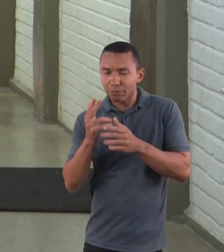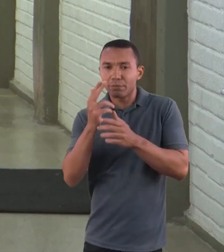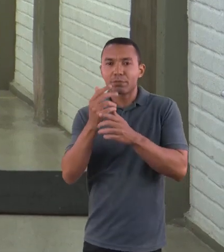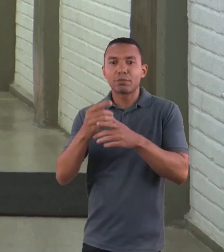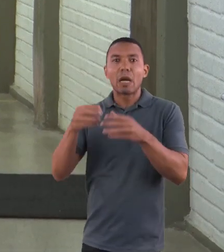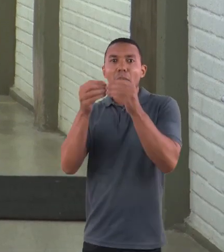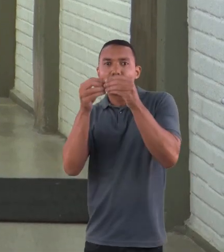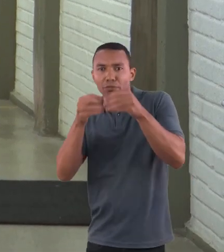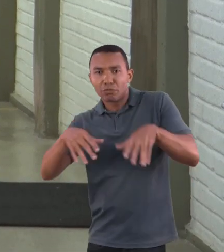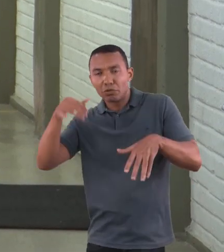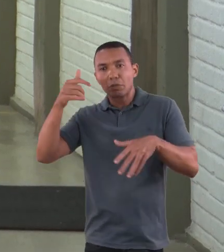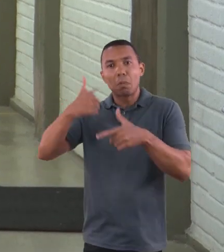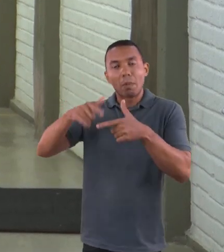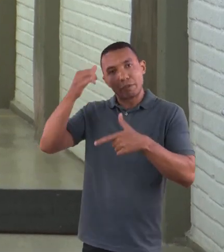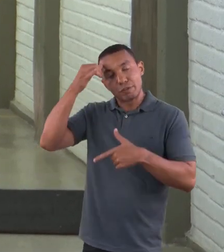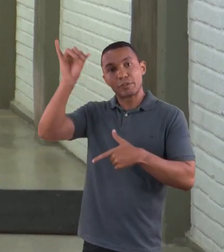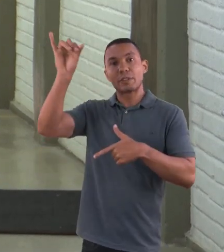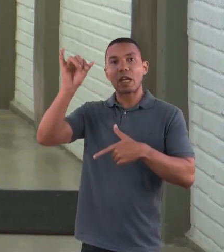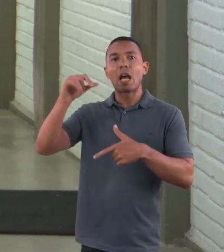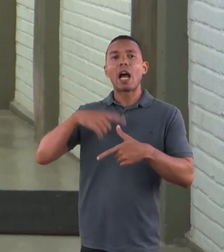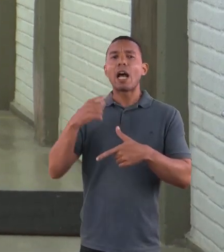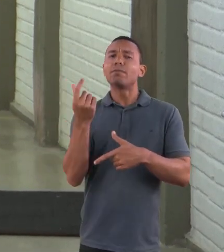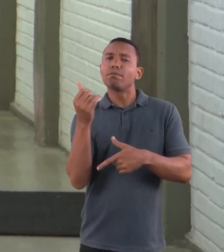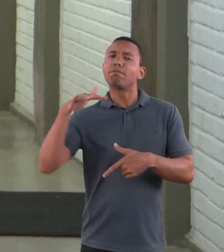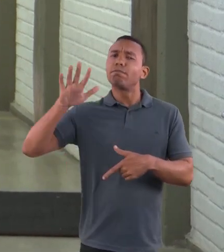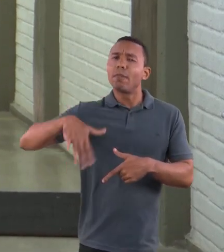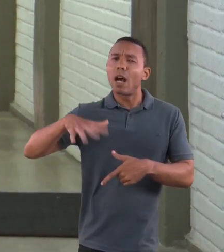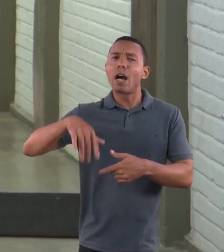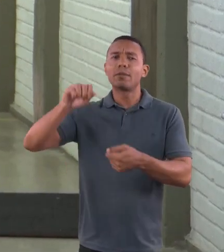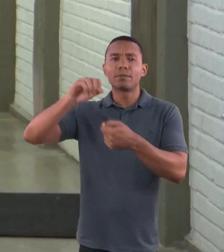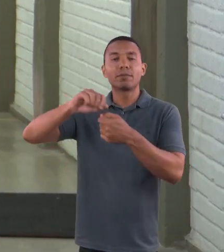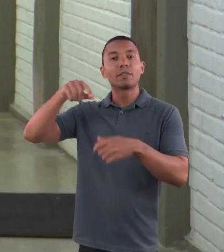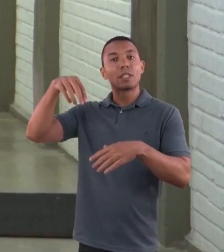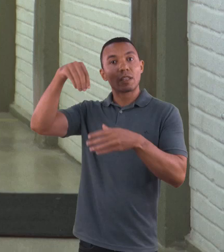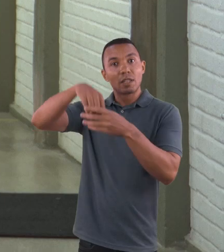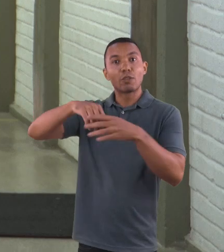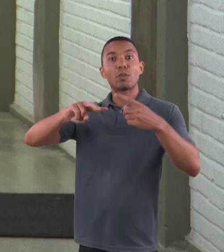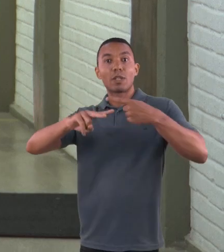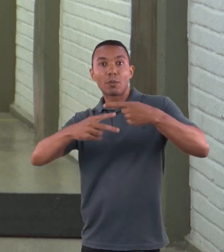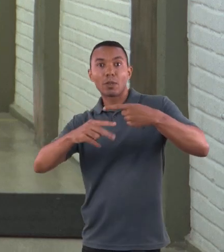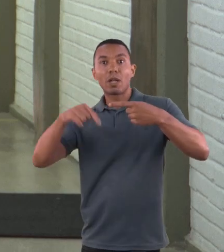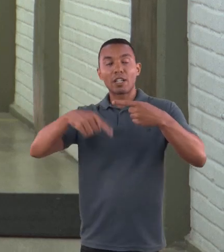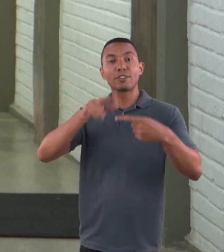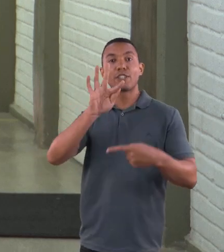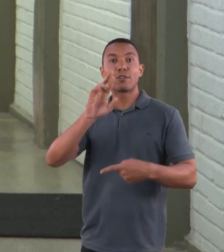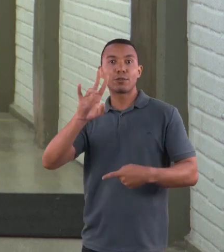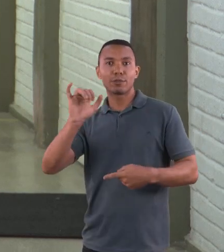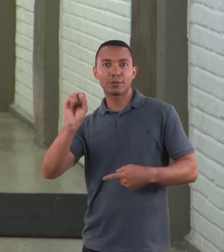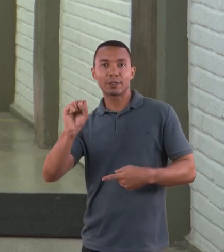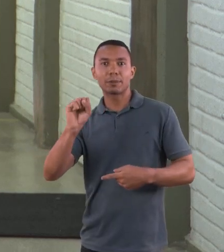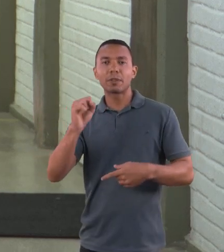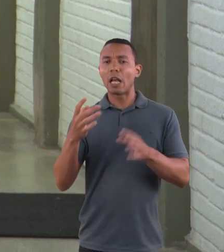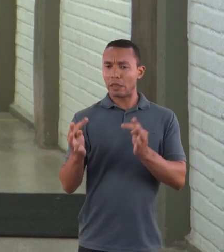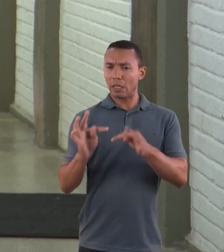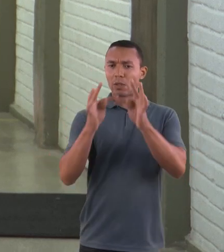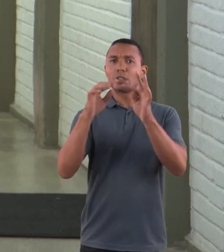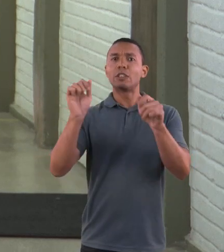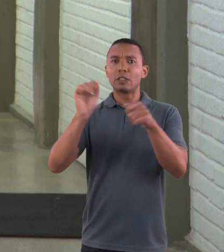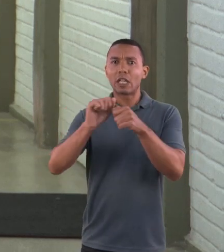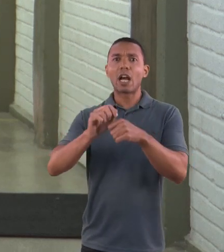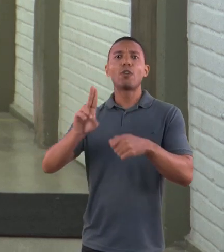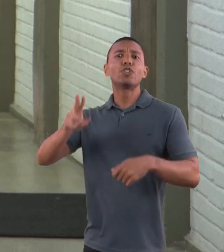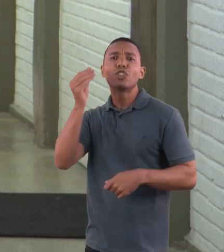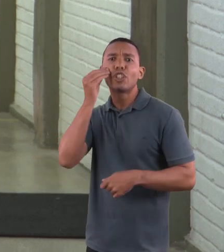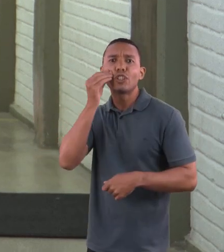uma tecnologia de baixo custo desenvolvida aqui mesmo, nos laboratórios da Universidade Federal de Sergipe, e essa tecnologia já foi aplicada